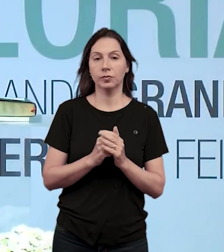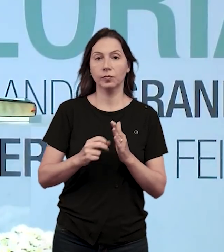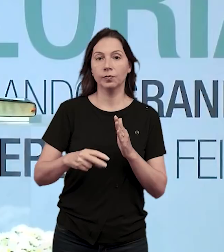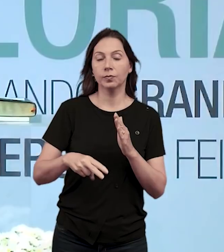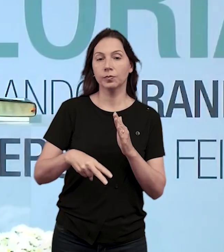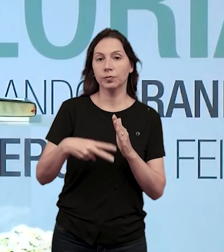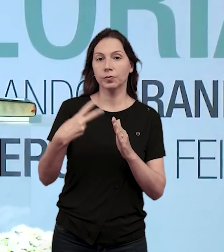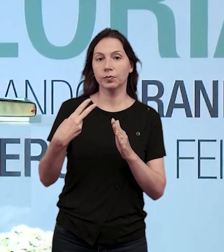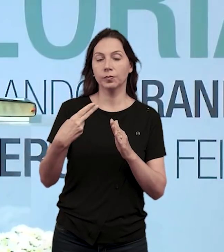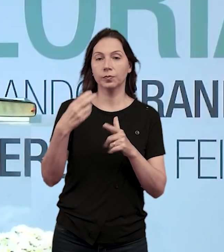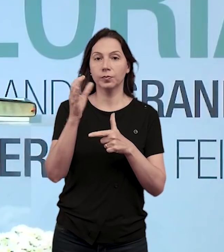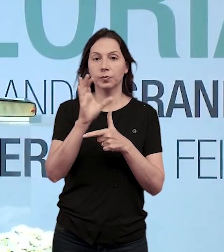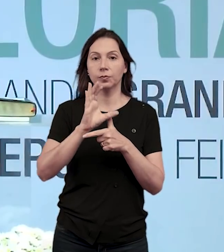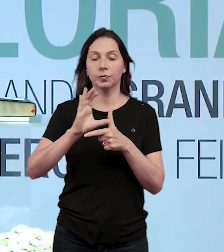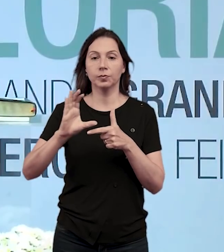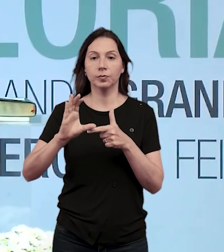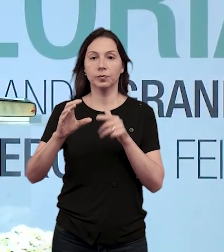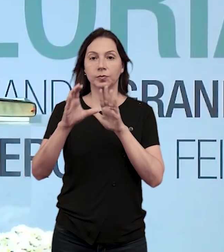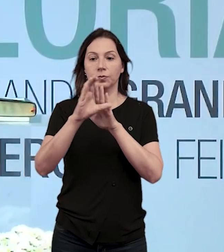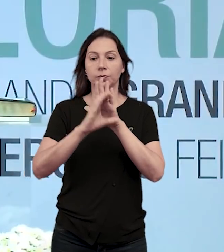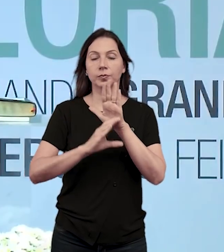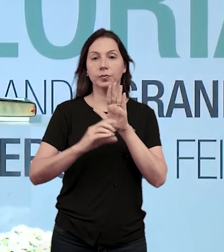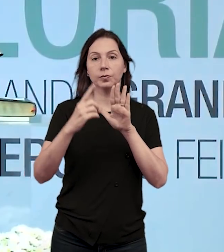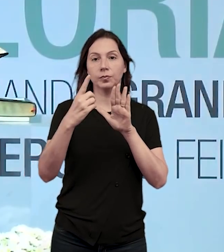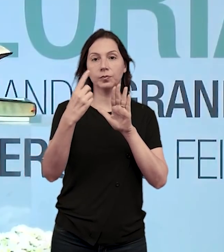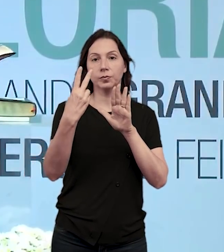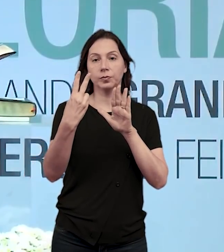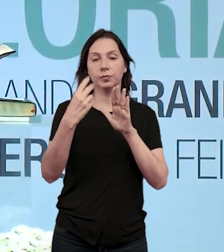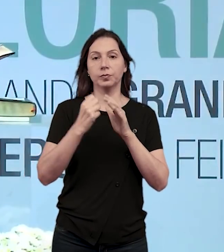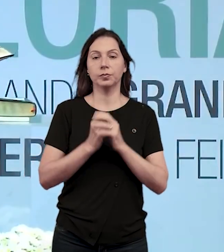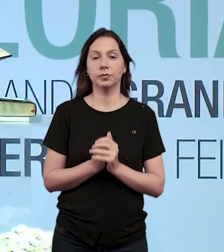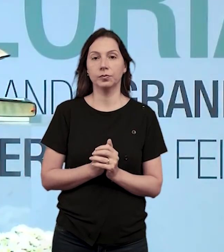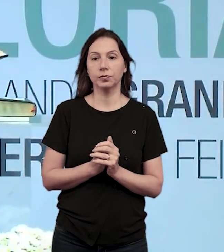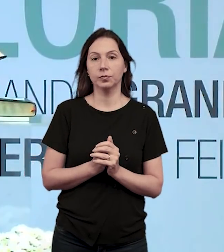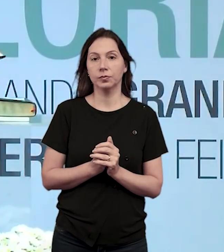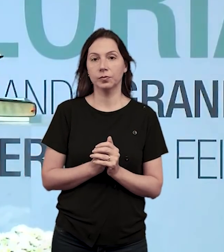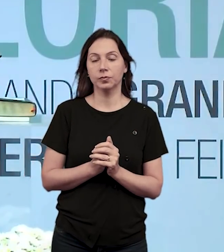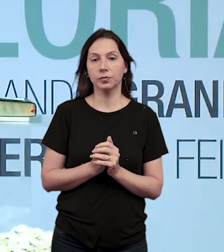Segunda carta de Paulo aos Coríntios, capítulo 12.